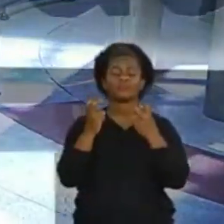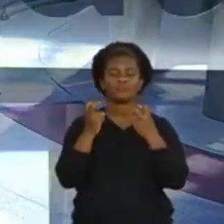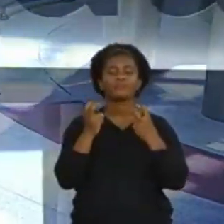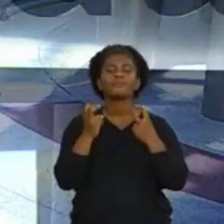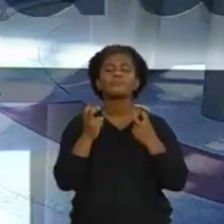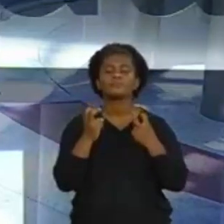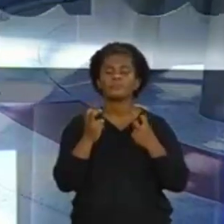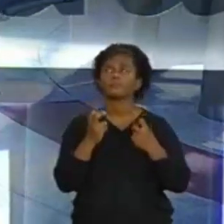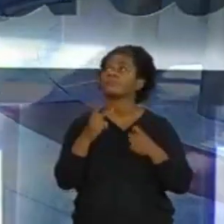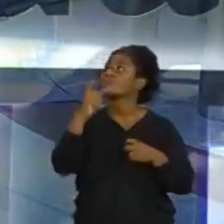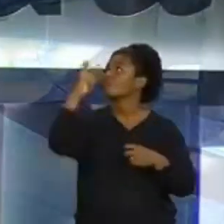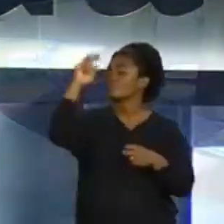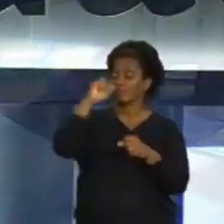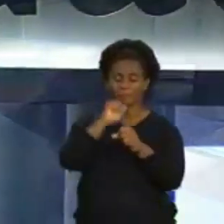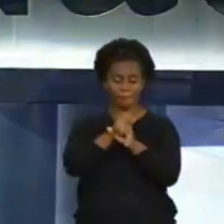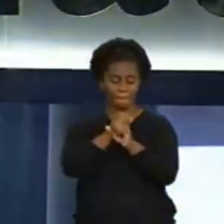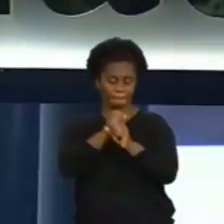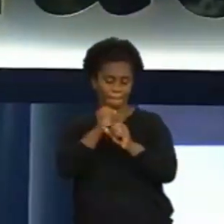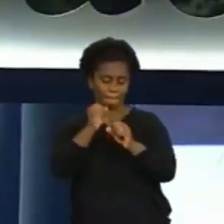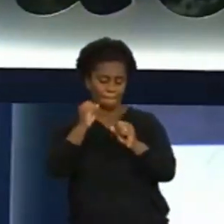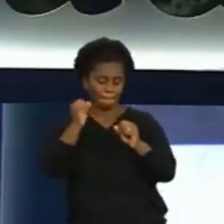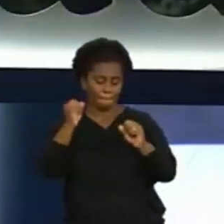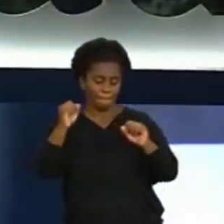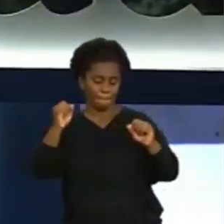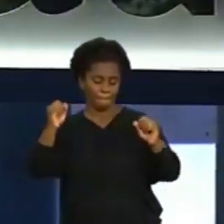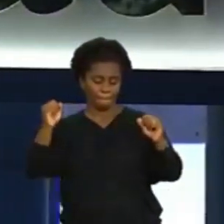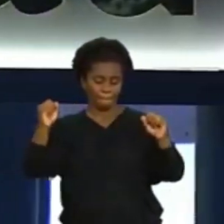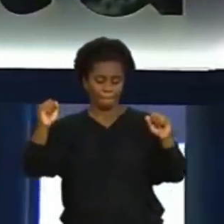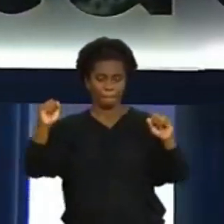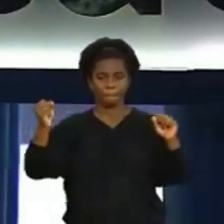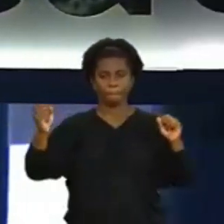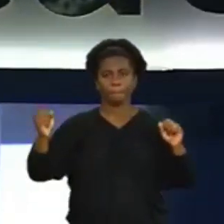a tua grandeza.